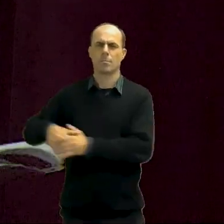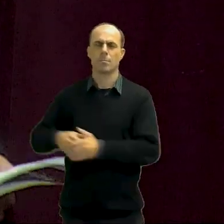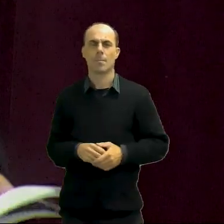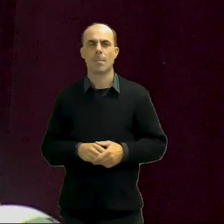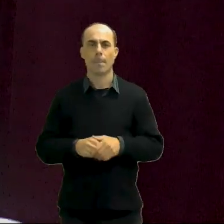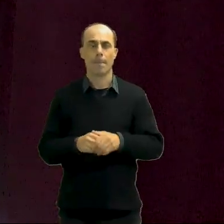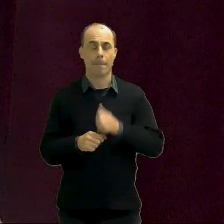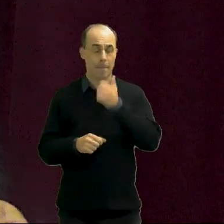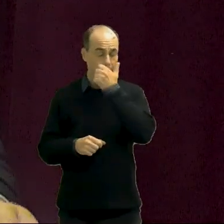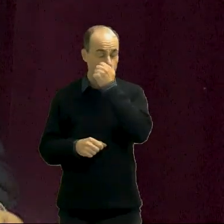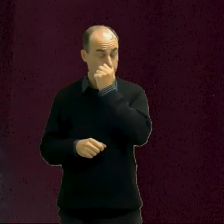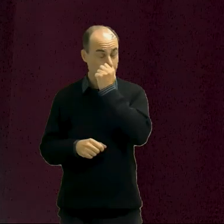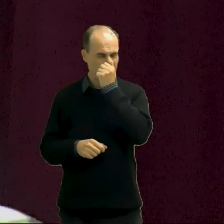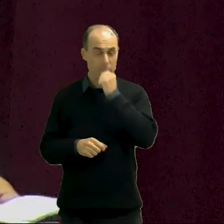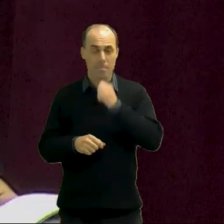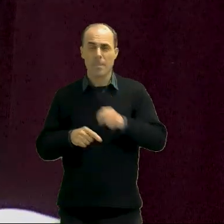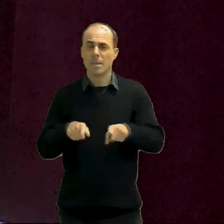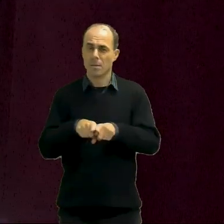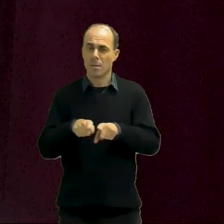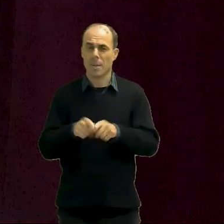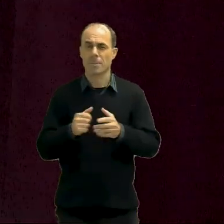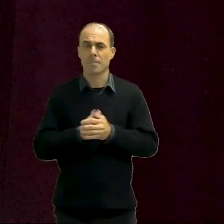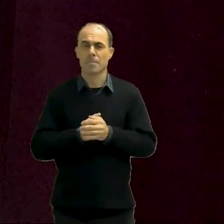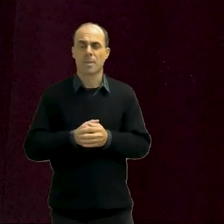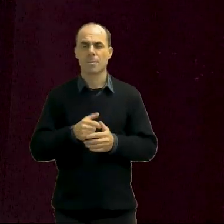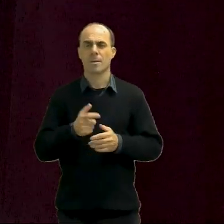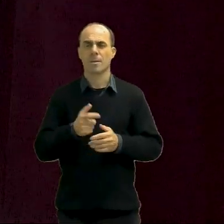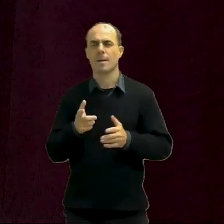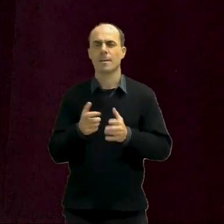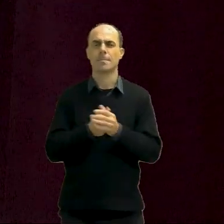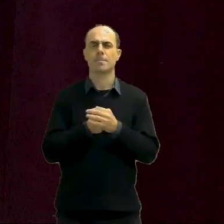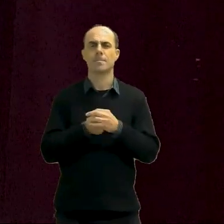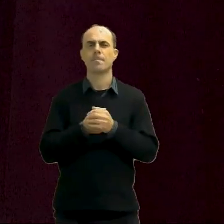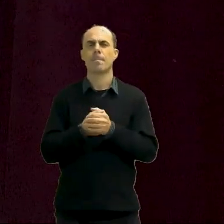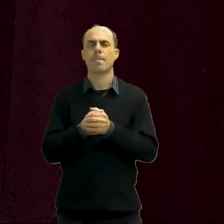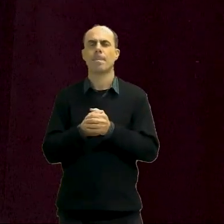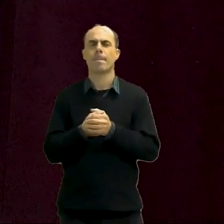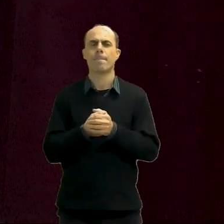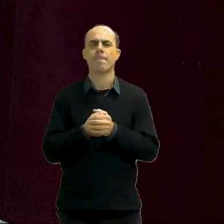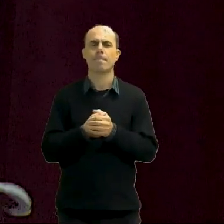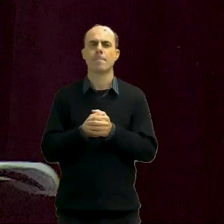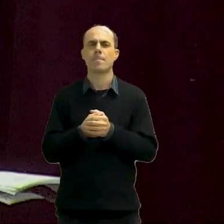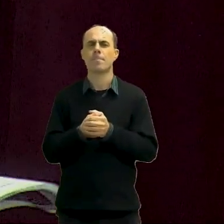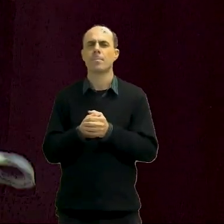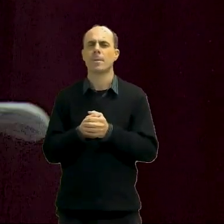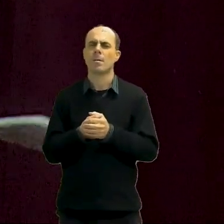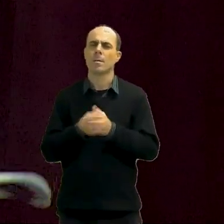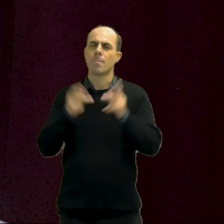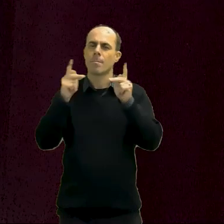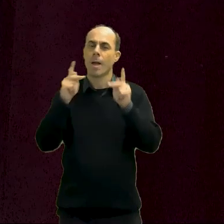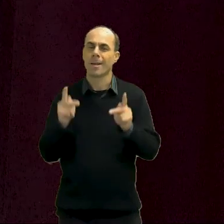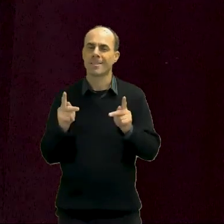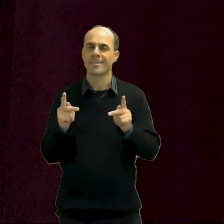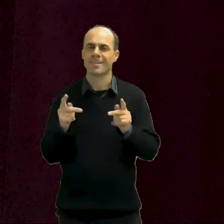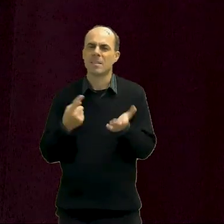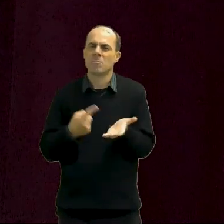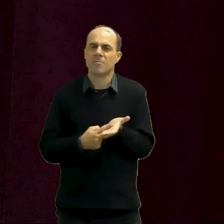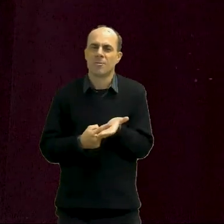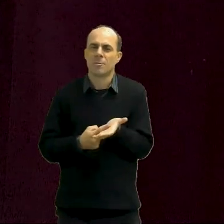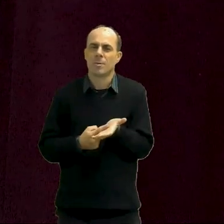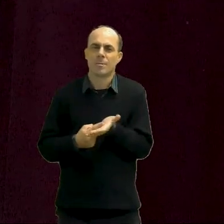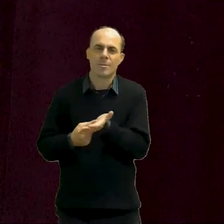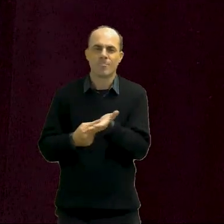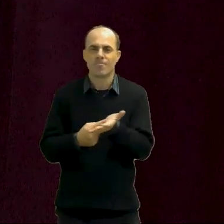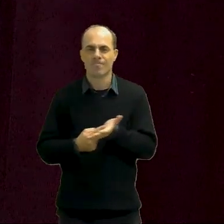está numa campanha pela eh pela campanha da Paz nessa eleição Municipal de